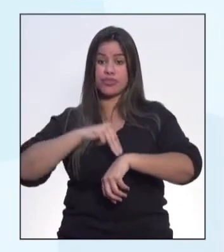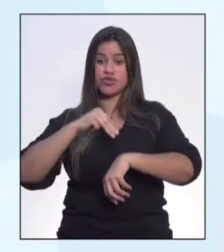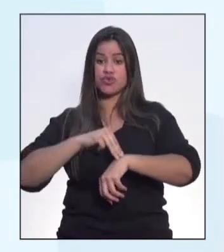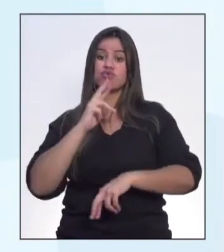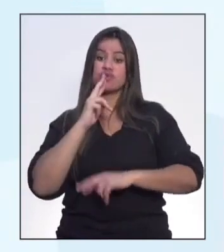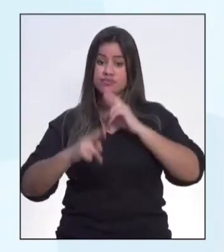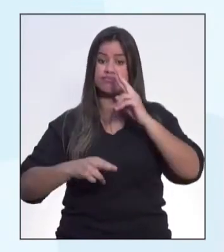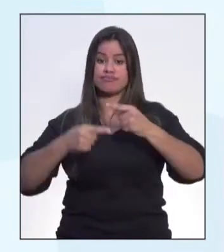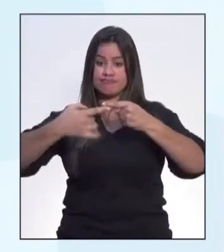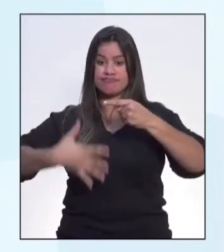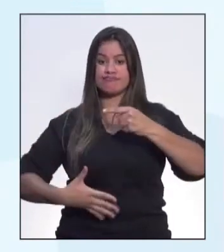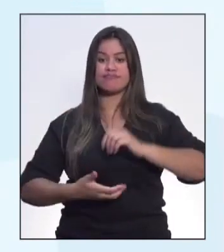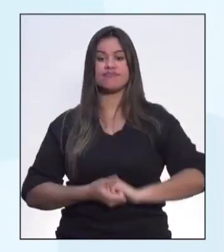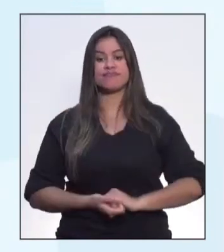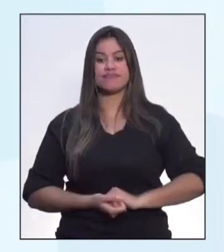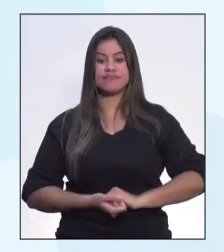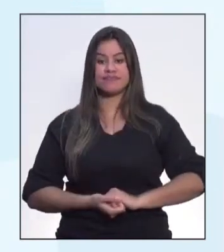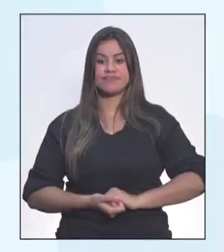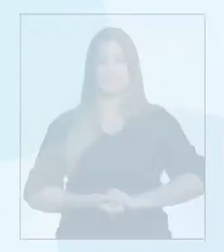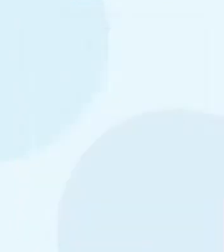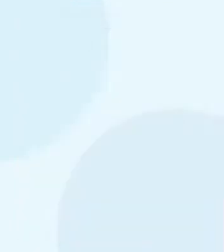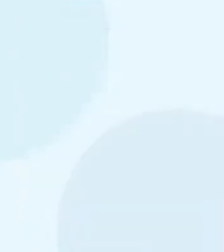pergunta.